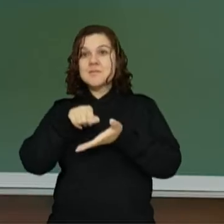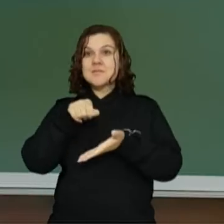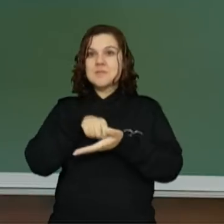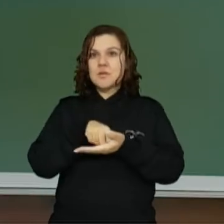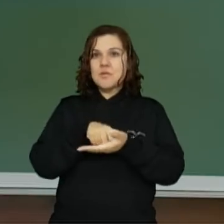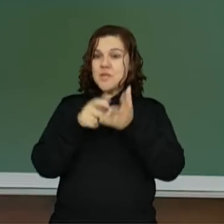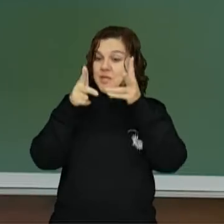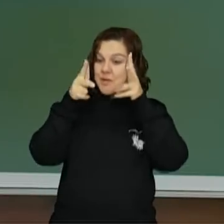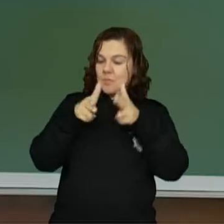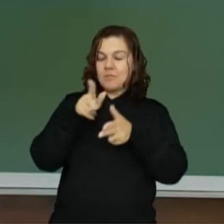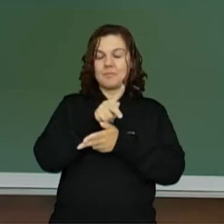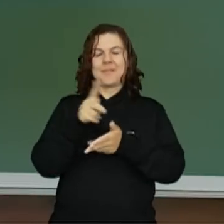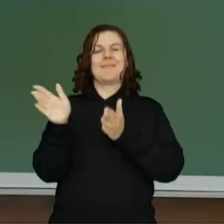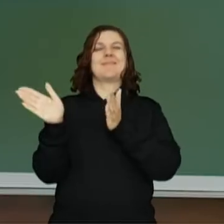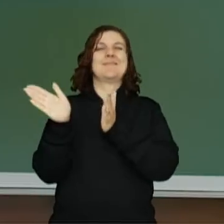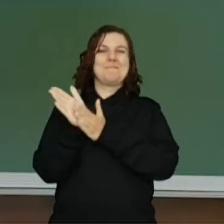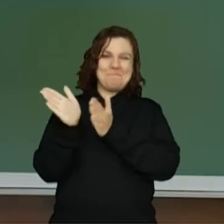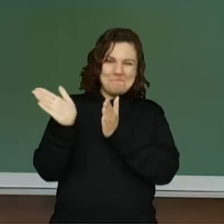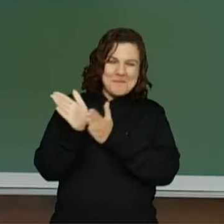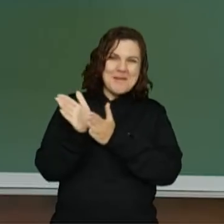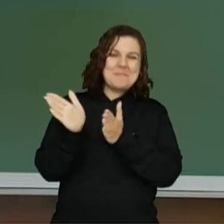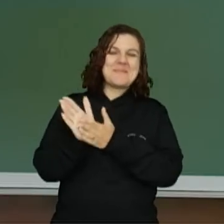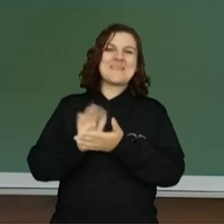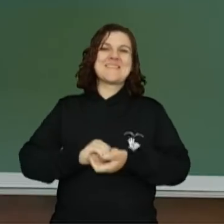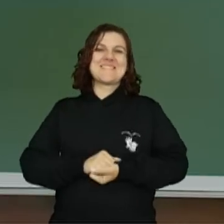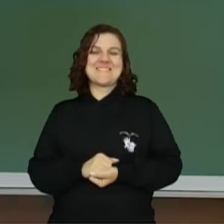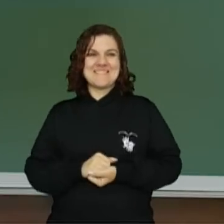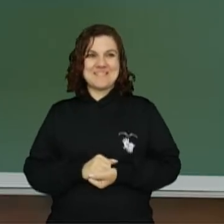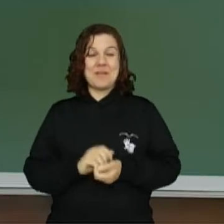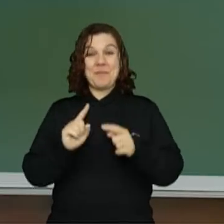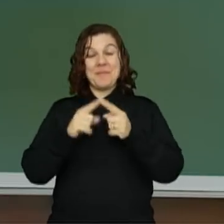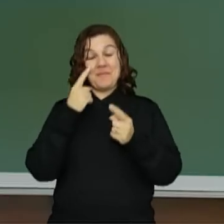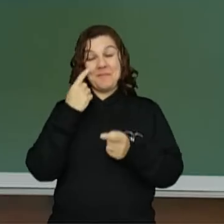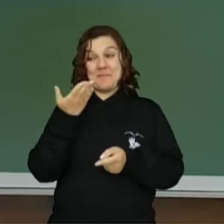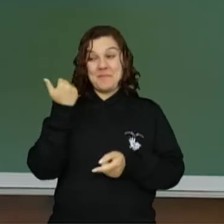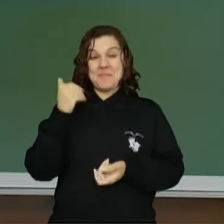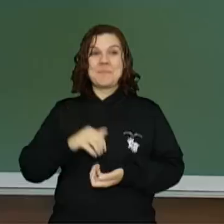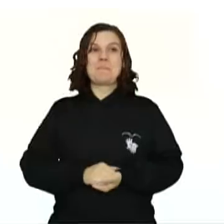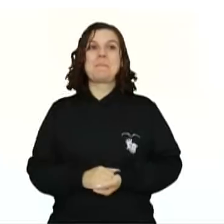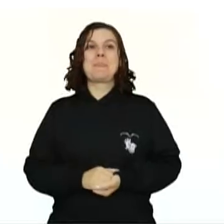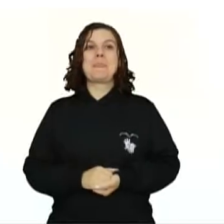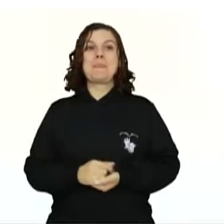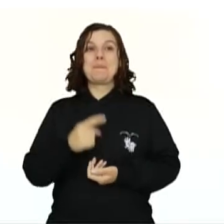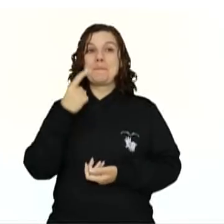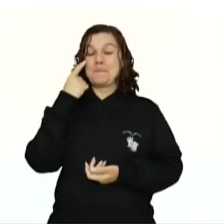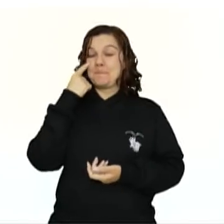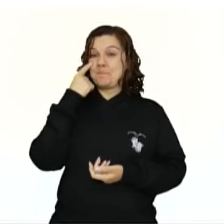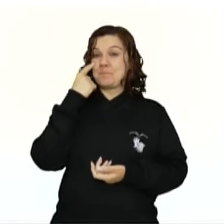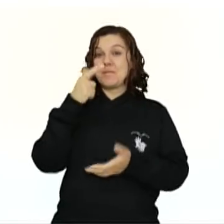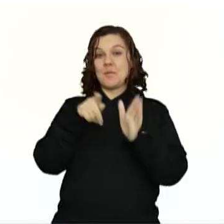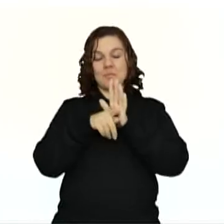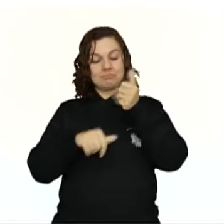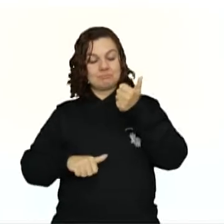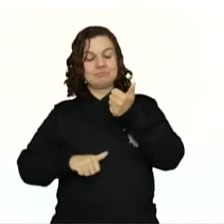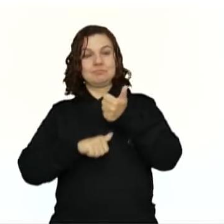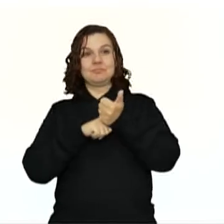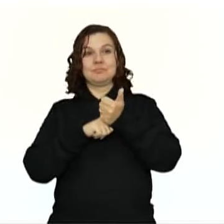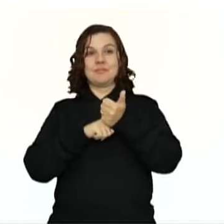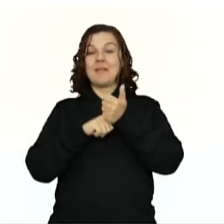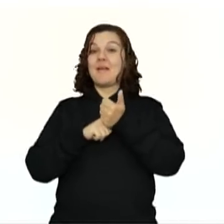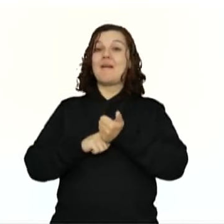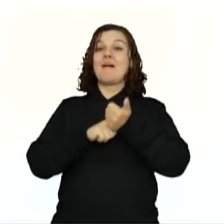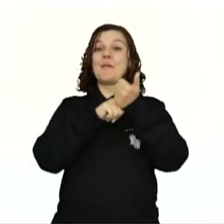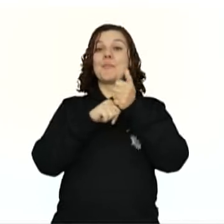escreveu igual da professora, nossa, meus parabéns. Mas vamos lá? Termo acessório da oração, o